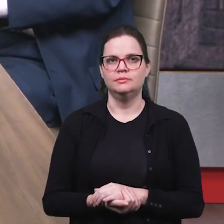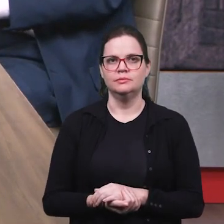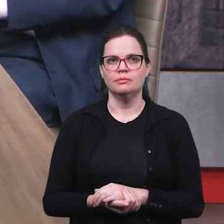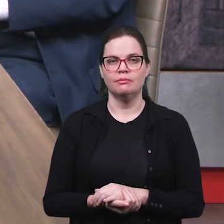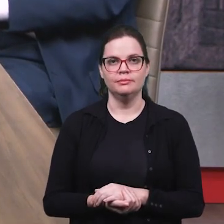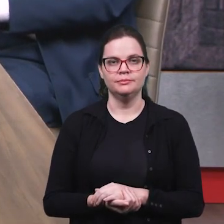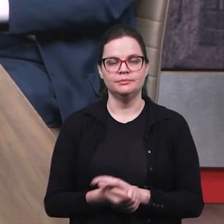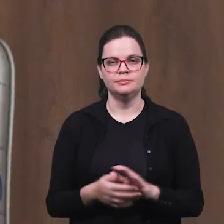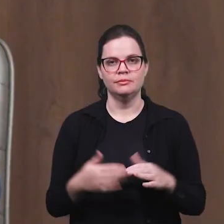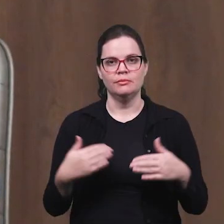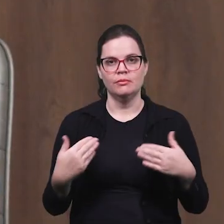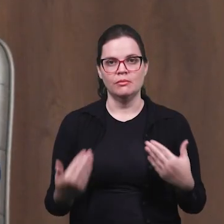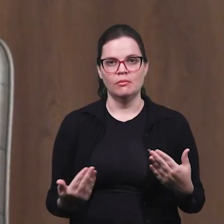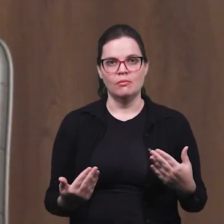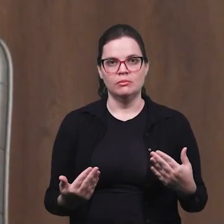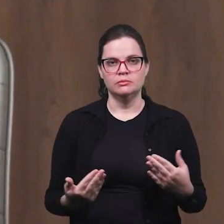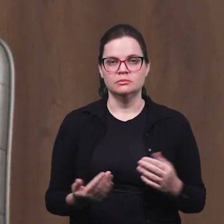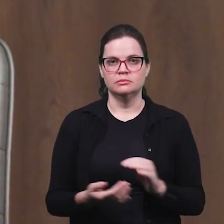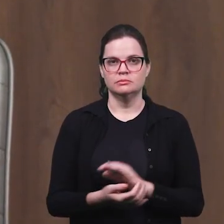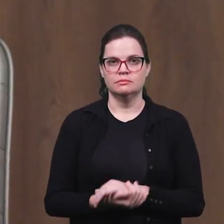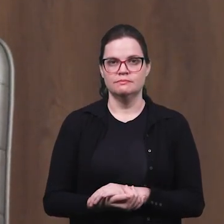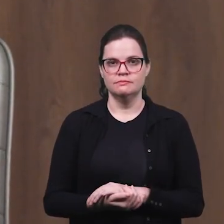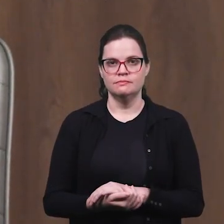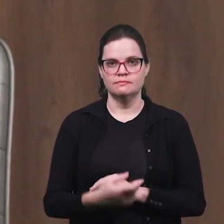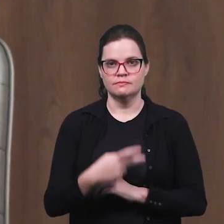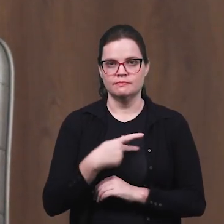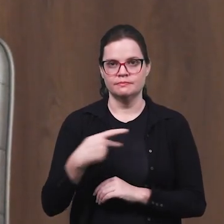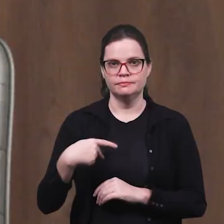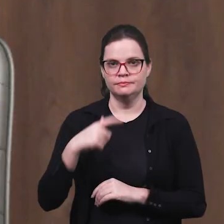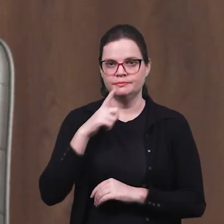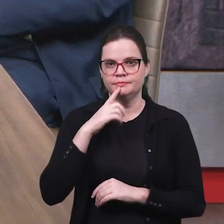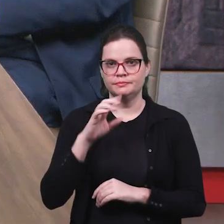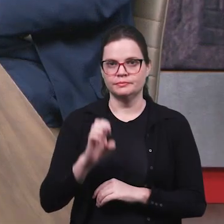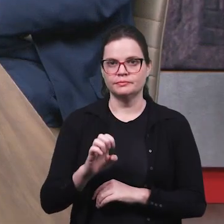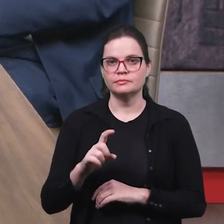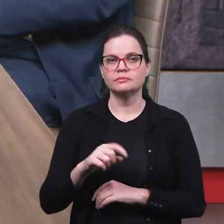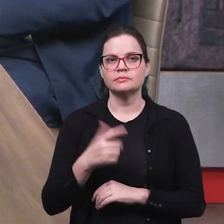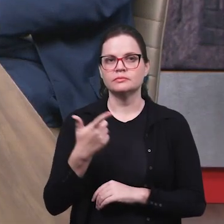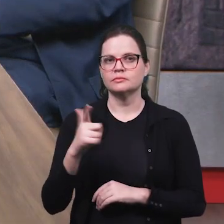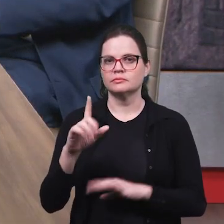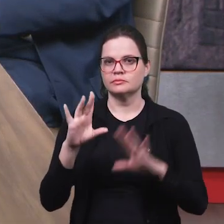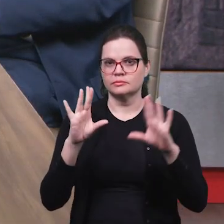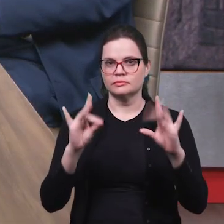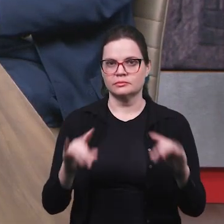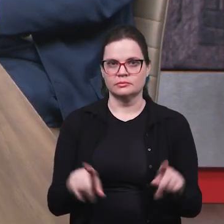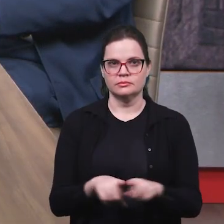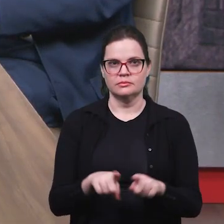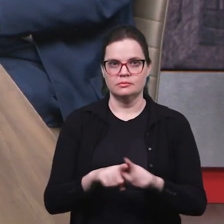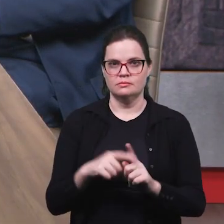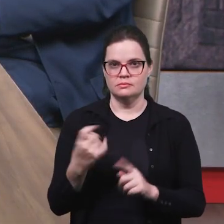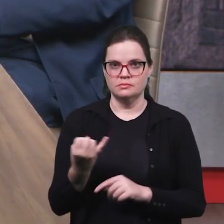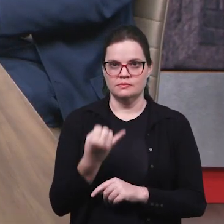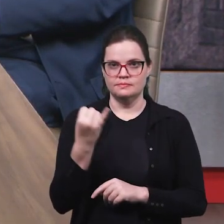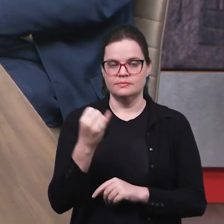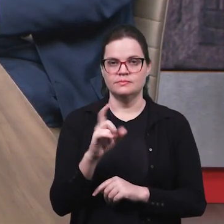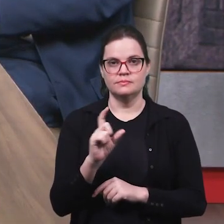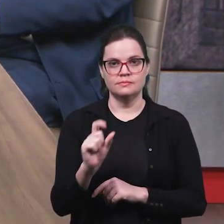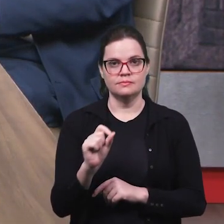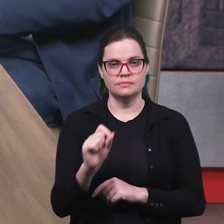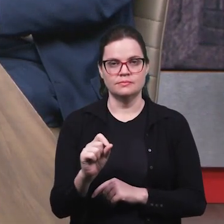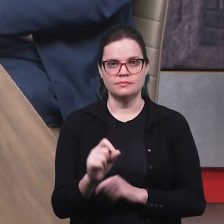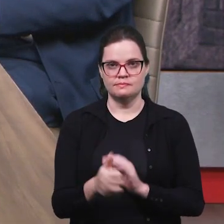mesmo. Então aqui, pastor Luiz Eugênio... Agora tem outro detalhe que é interessante lembrar, que muitos desses